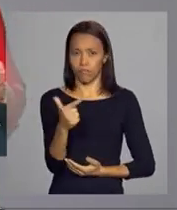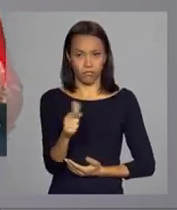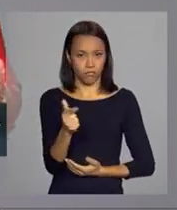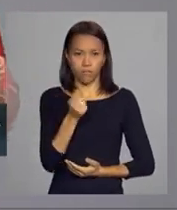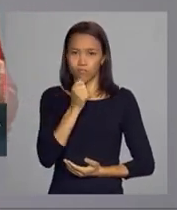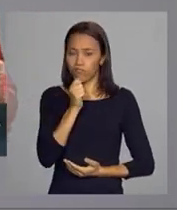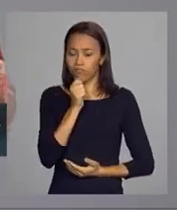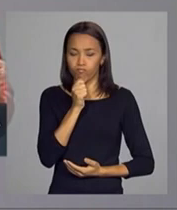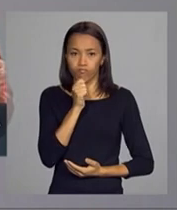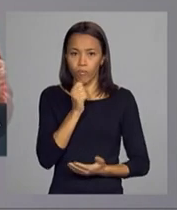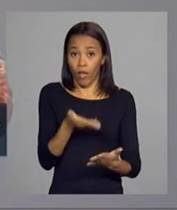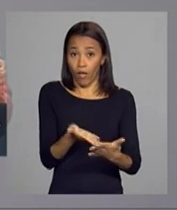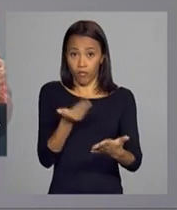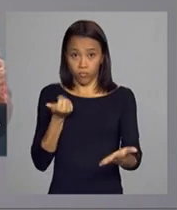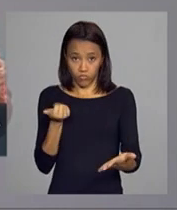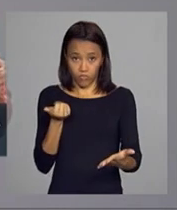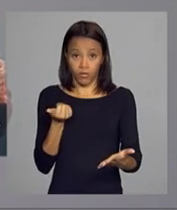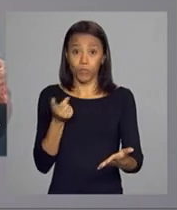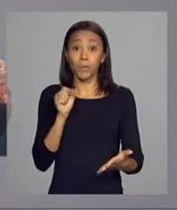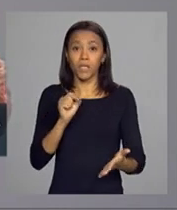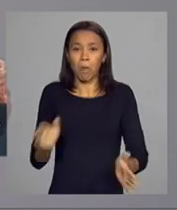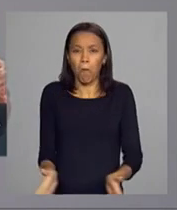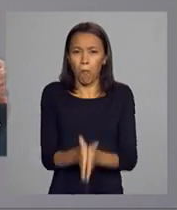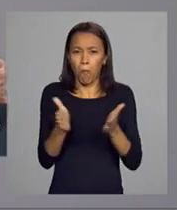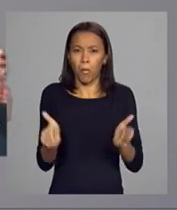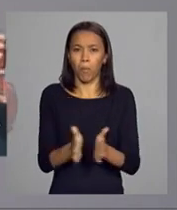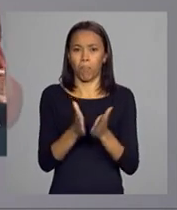retirado da pobreza extrema.